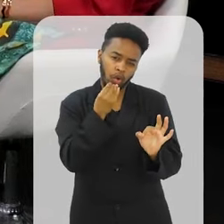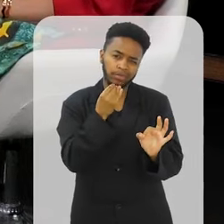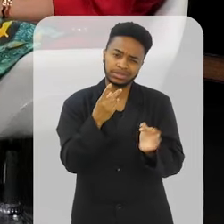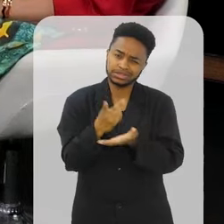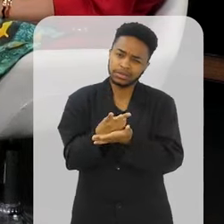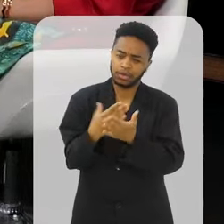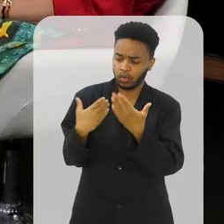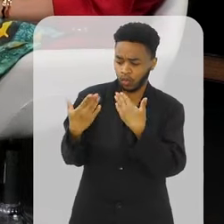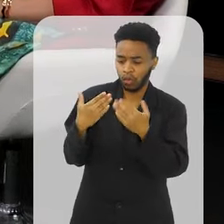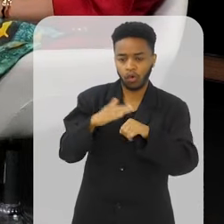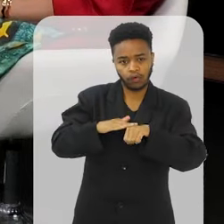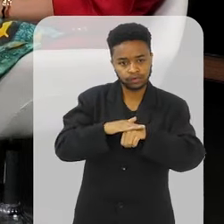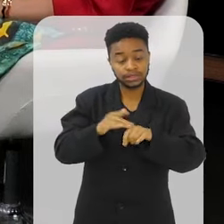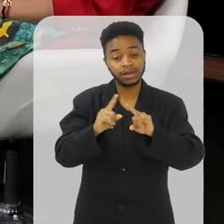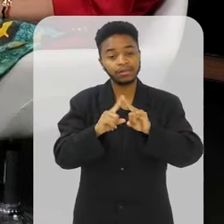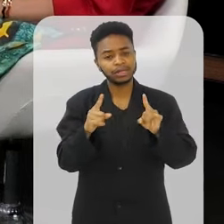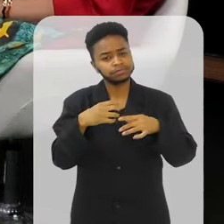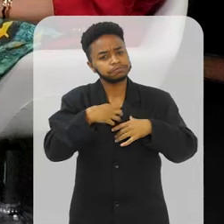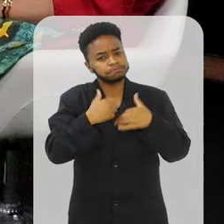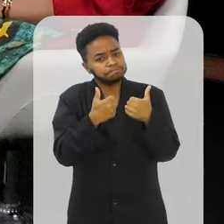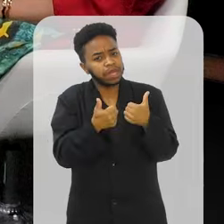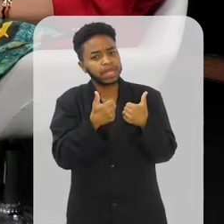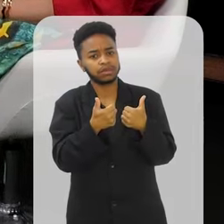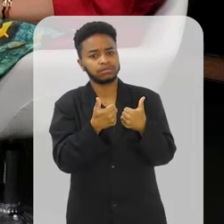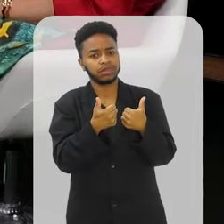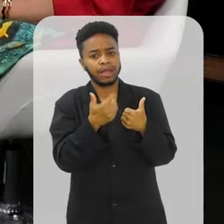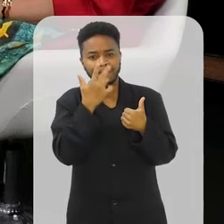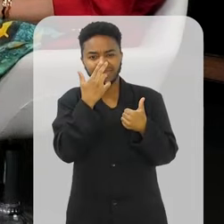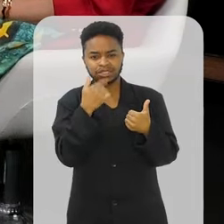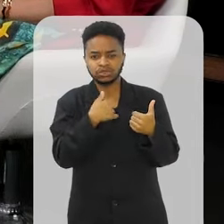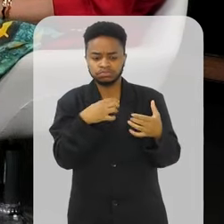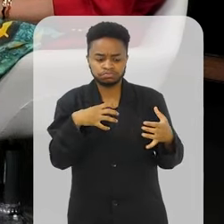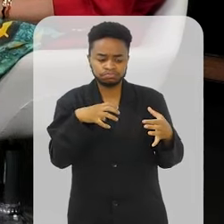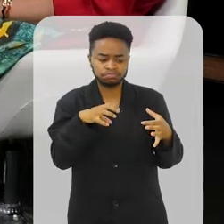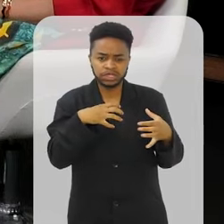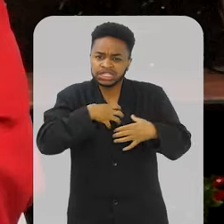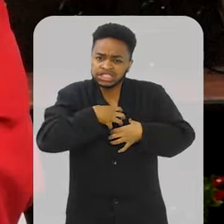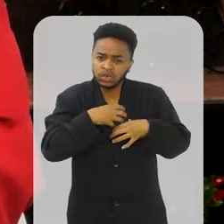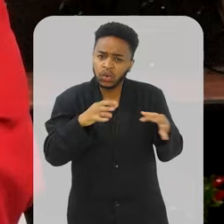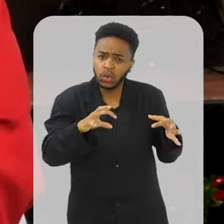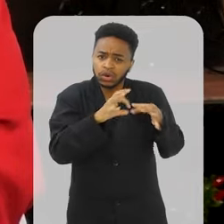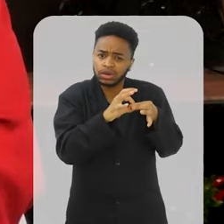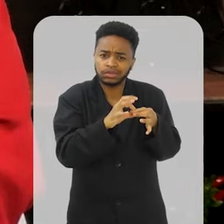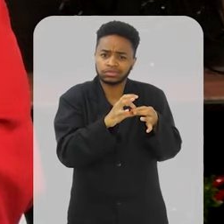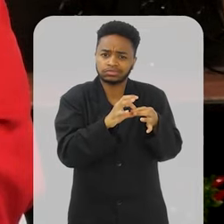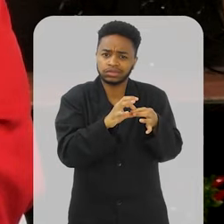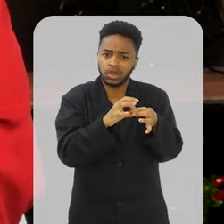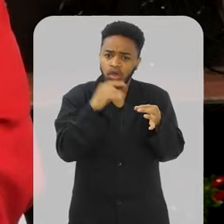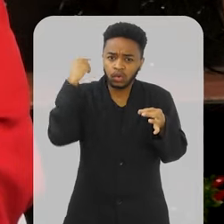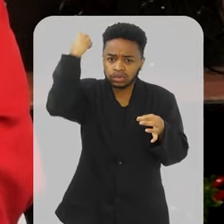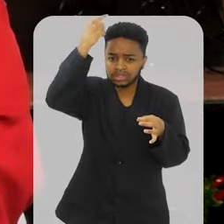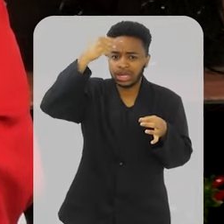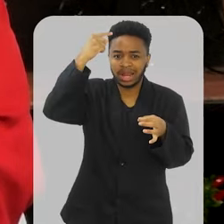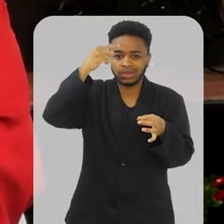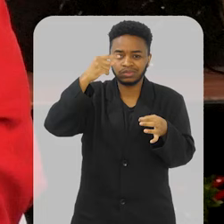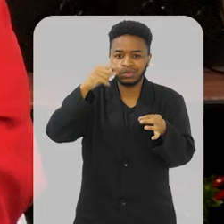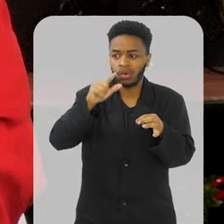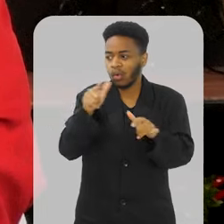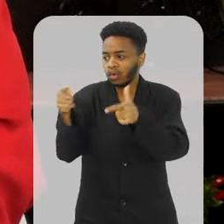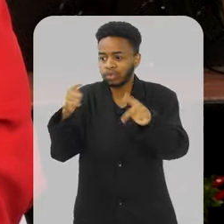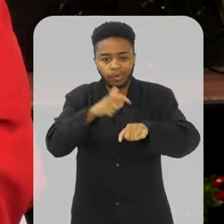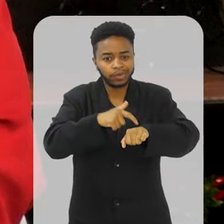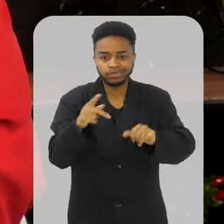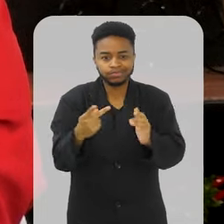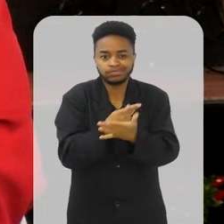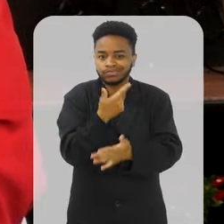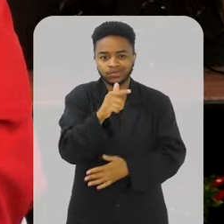conversando sempre mas me faz muito bem é uma conexão sagrado que não acontece em outros momentos acontece